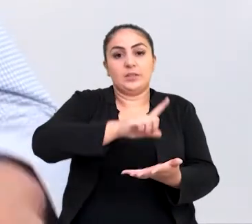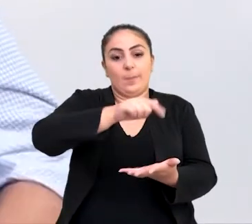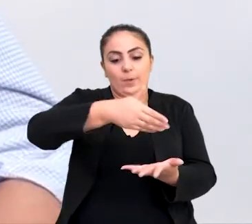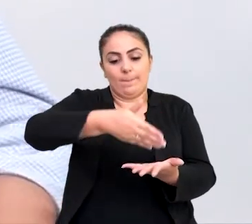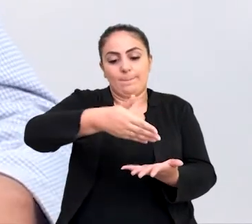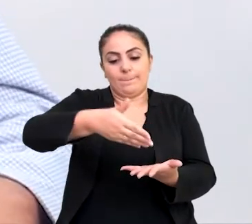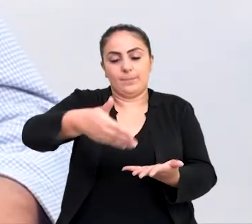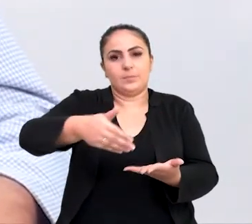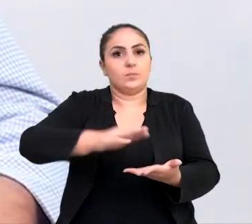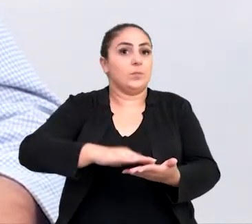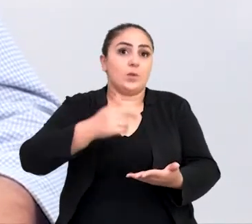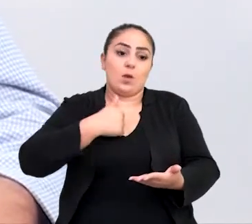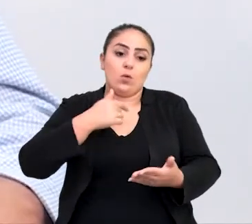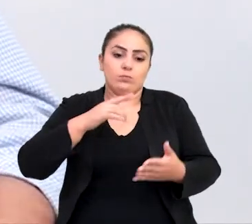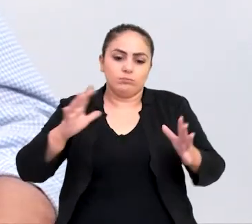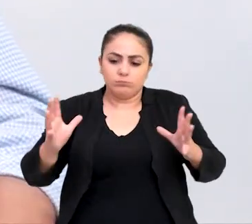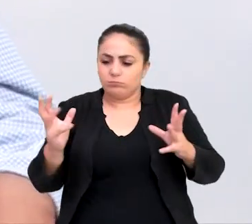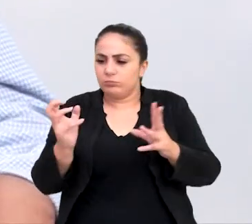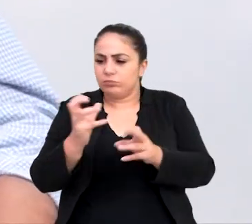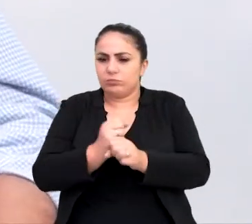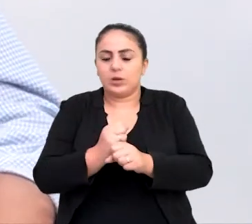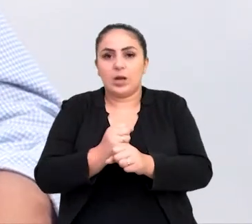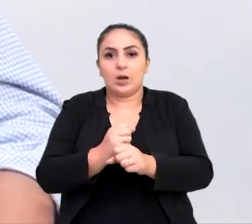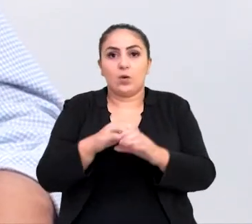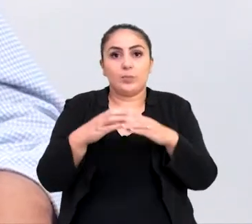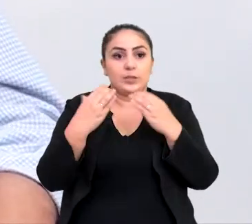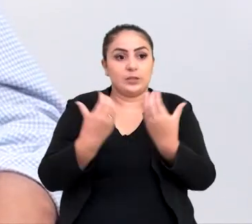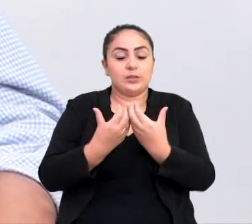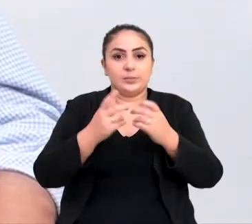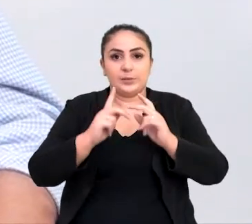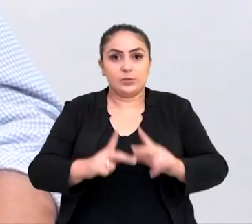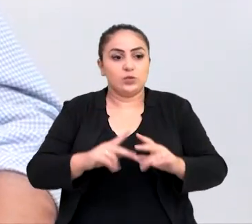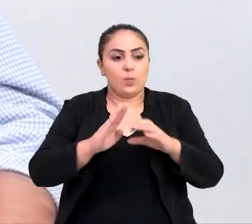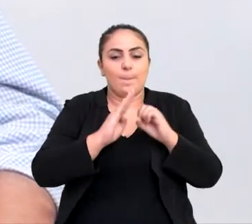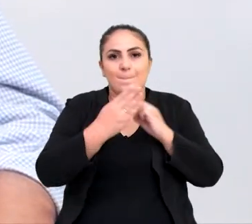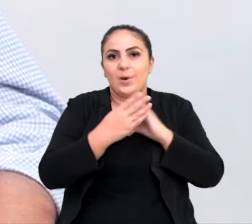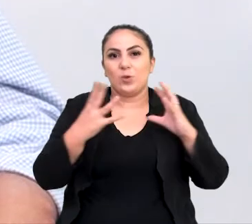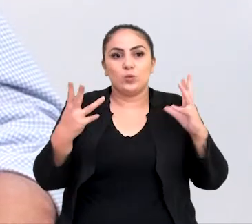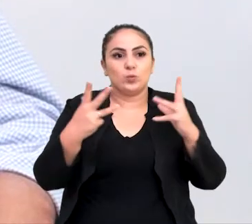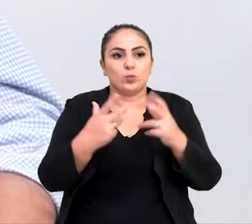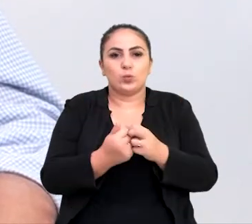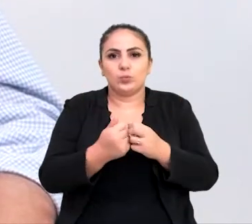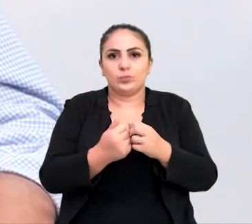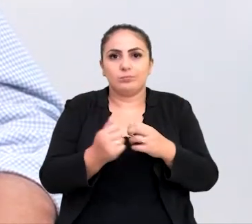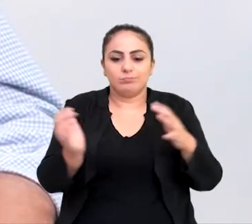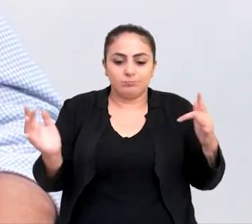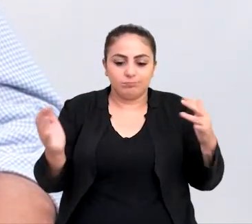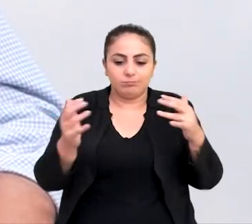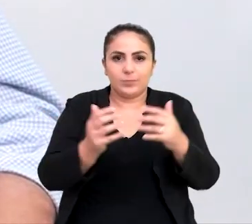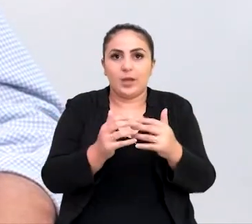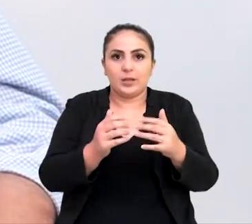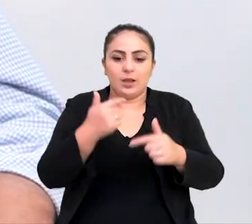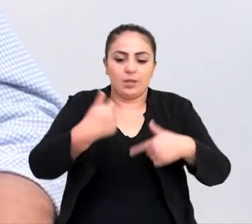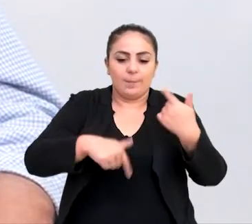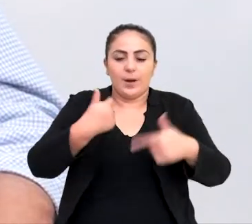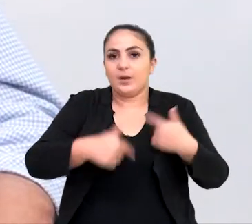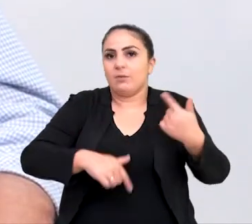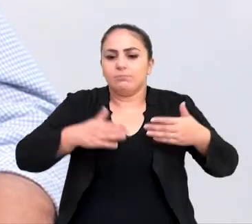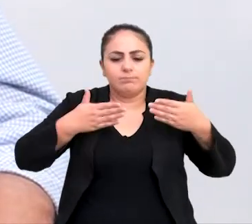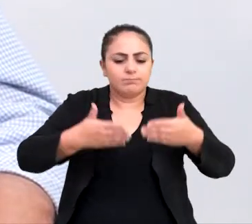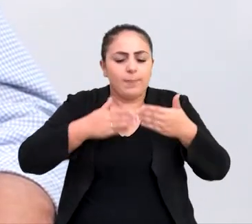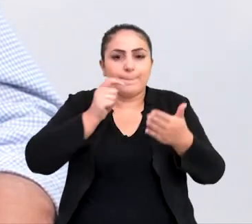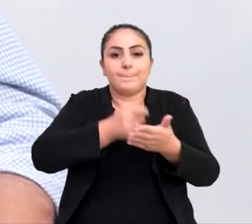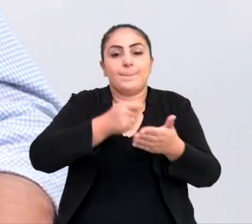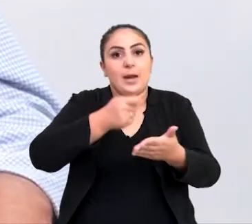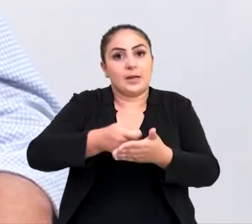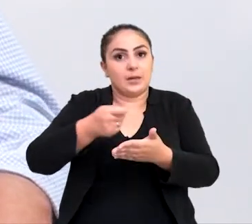podia parcelar. E daí foi o que eu juntei, minha comunidade, o nosso pessoal do nosso bairro lá, e começamos a trabalhar muito para nós